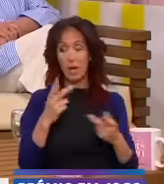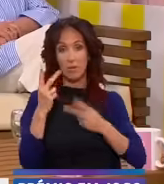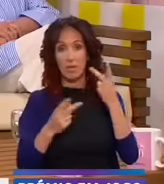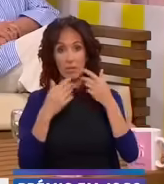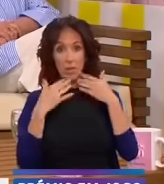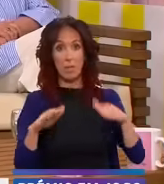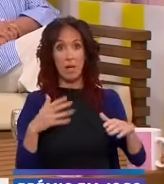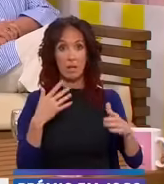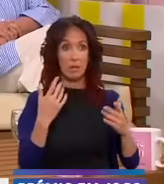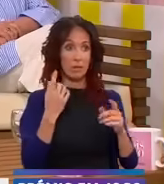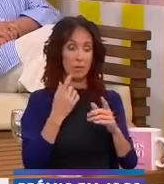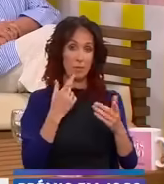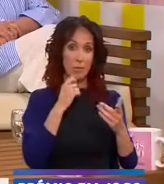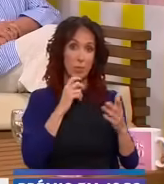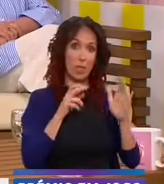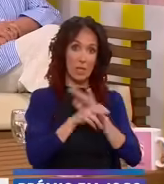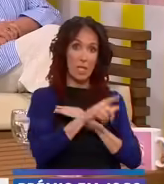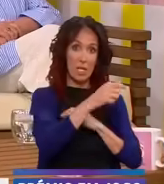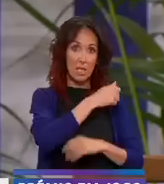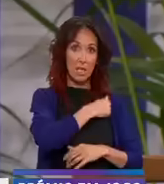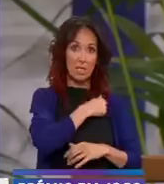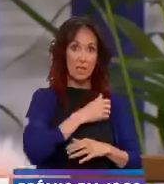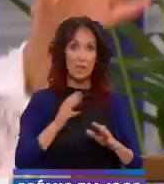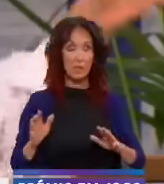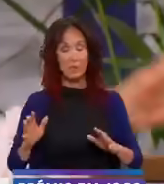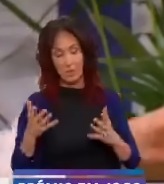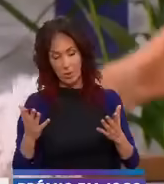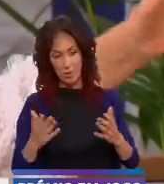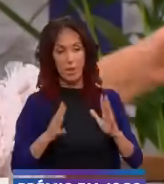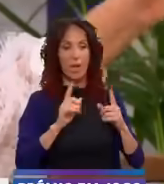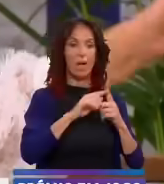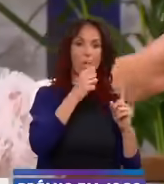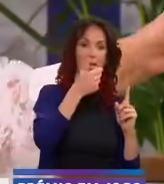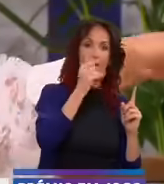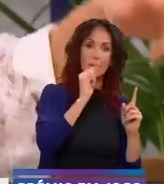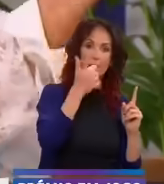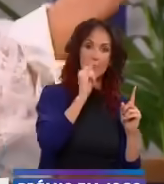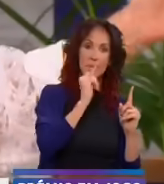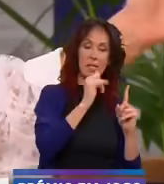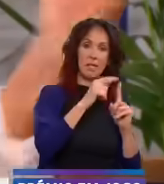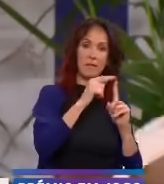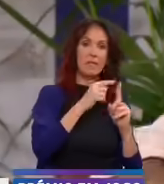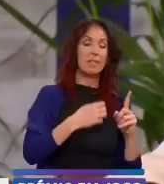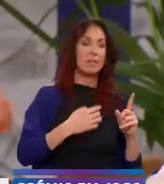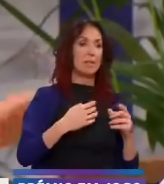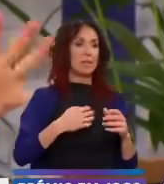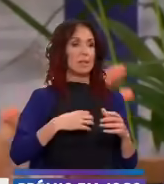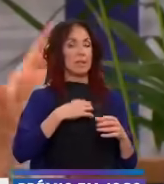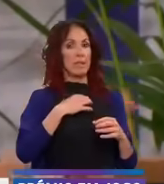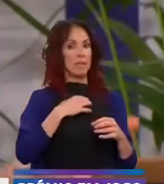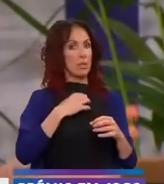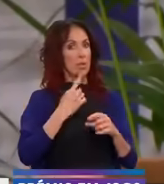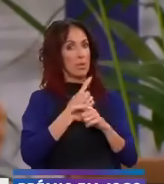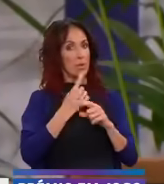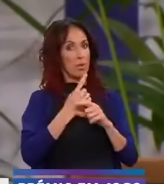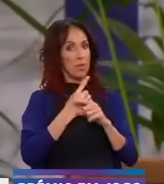estranho é que realmente uma Bibi que passou pela mesma coisa que a Daniela está a